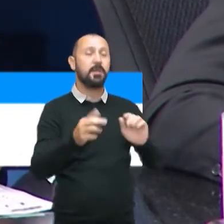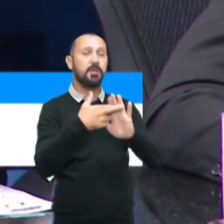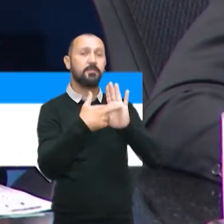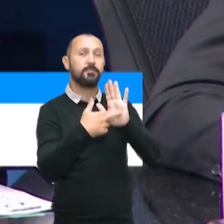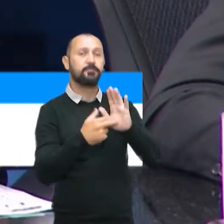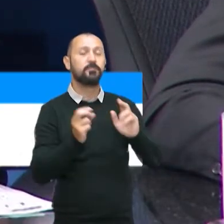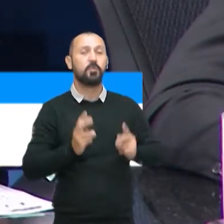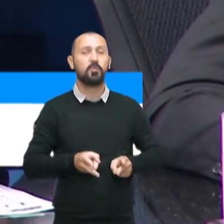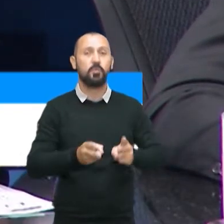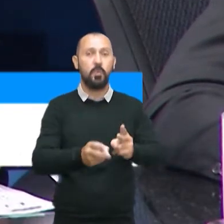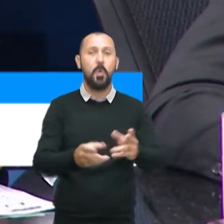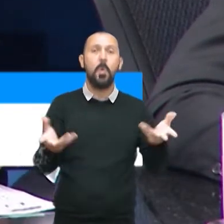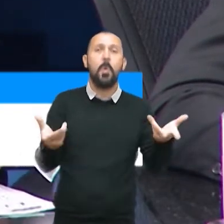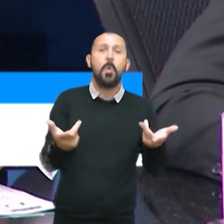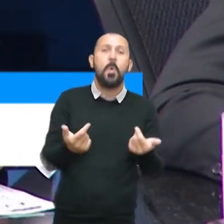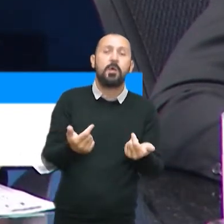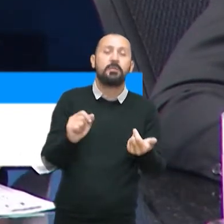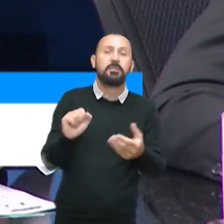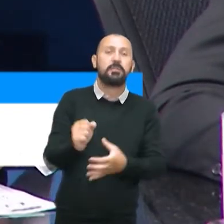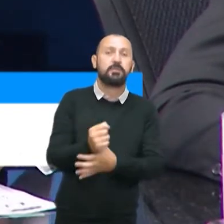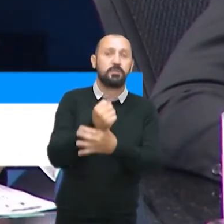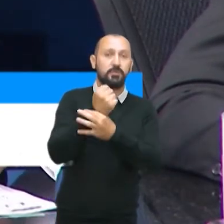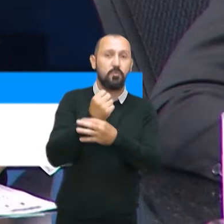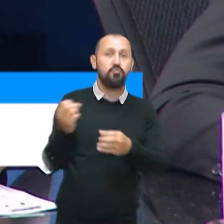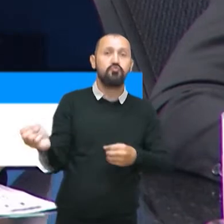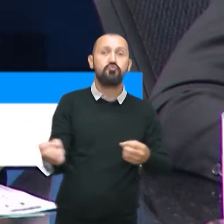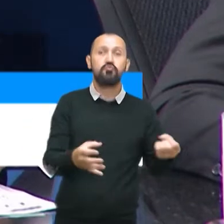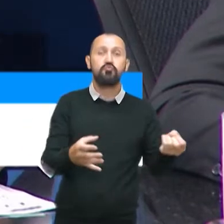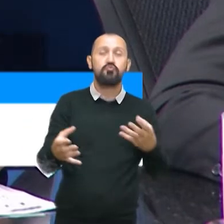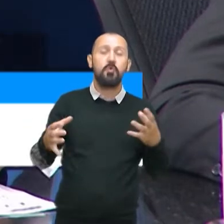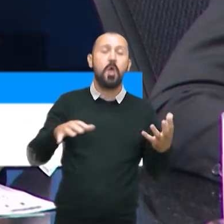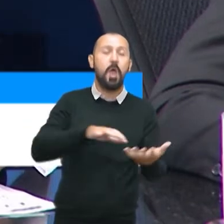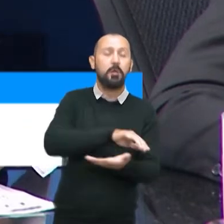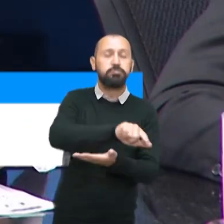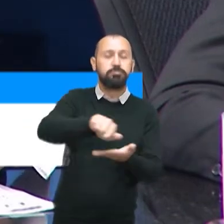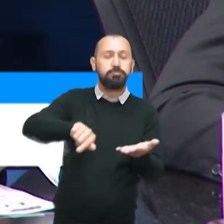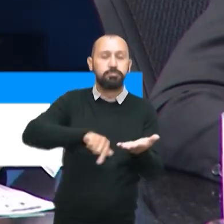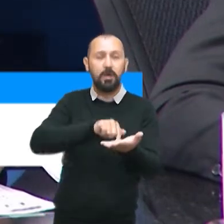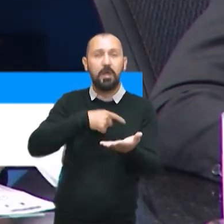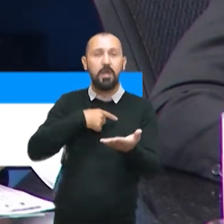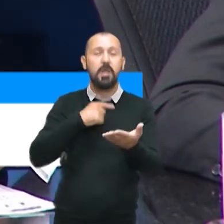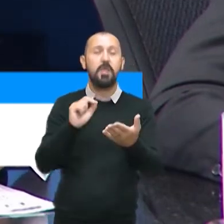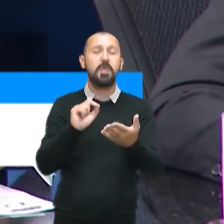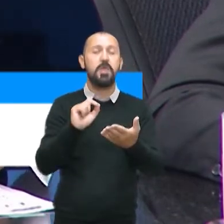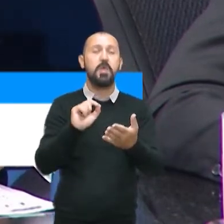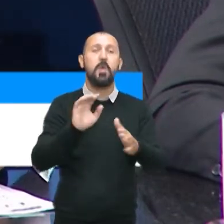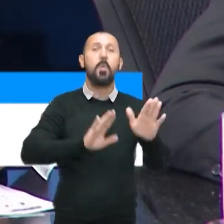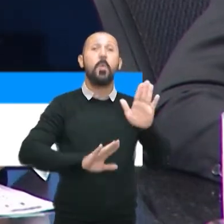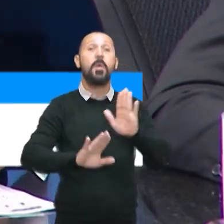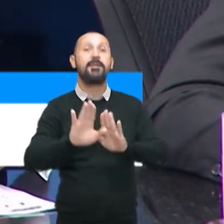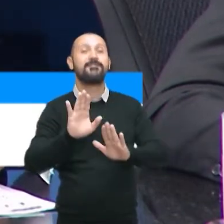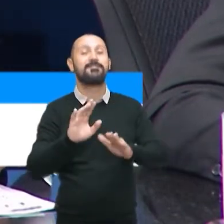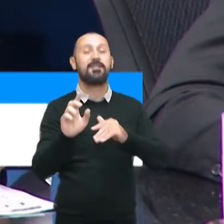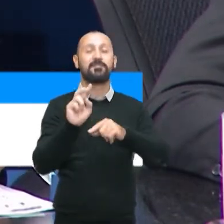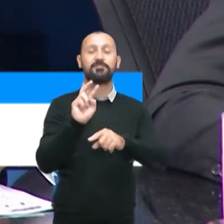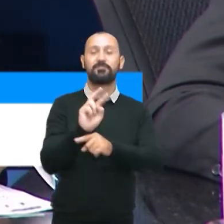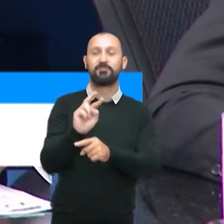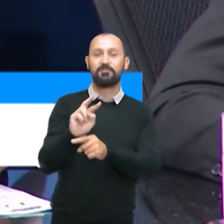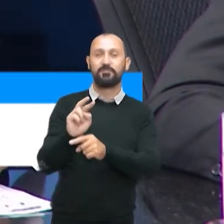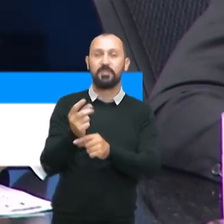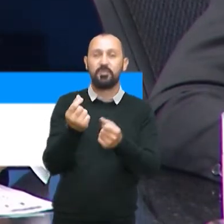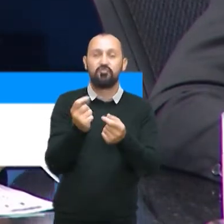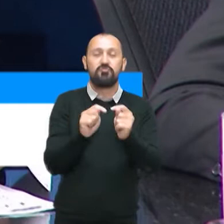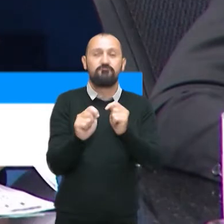condições de regularidade, continuidade, eficiência, segurança, atualidade, generalidade, cortesia na sua prestação e modicidade